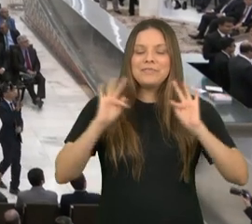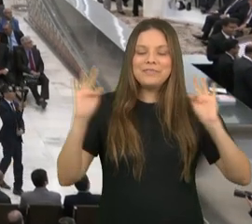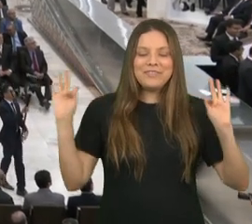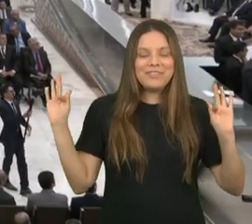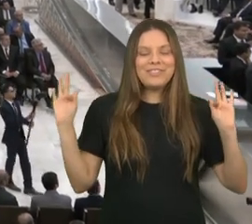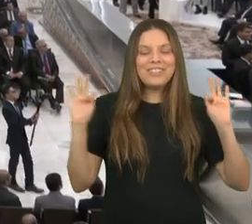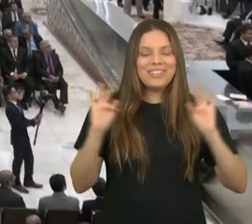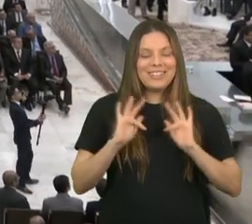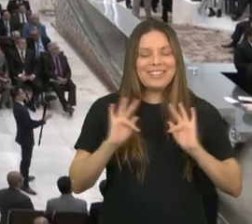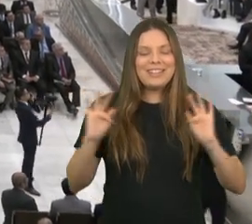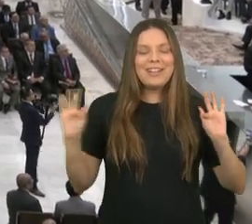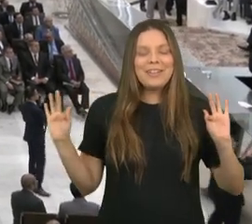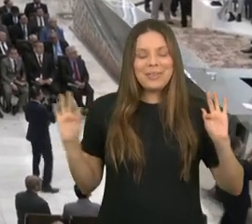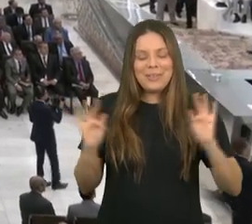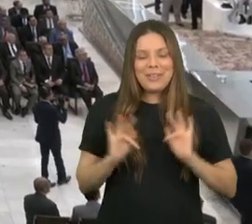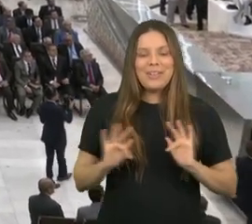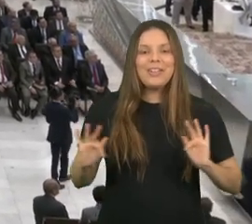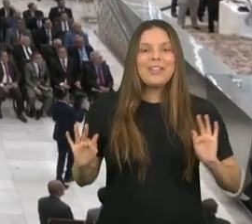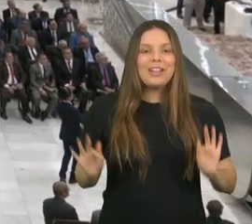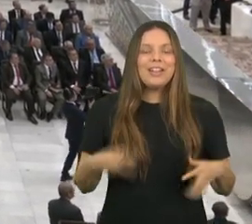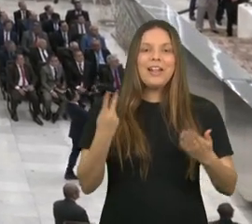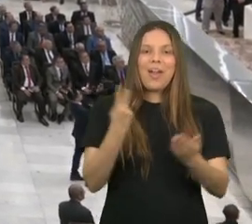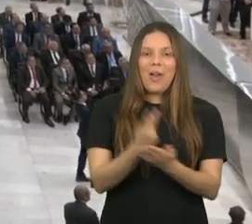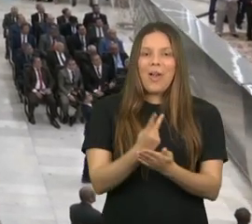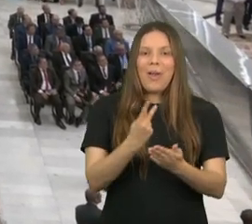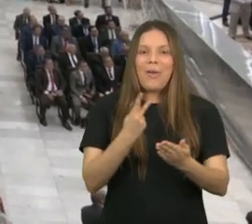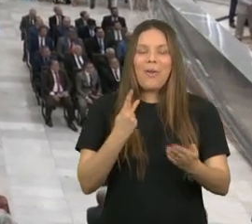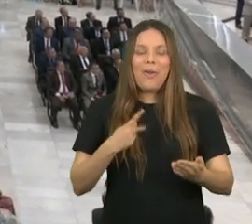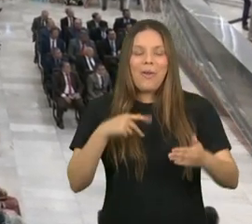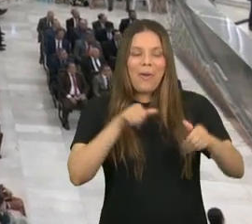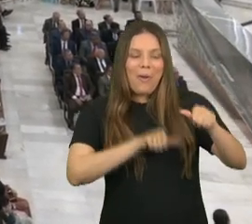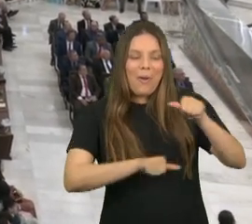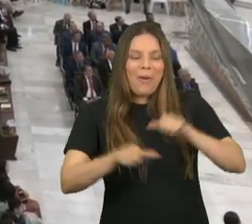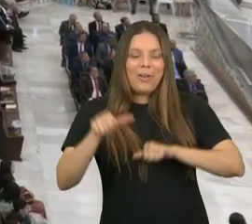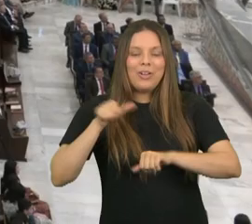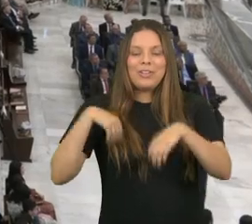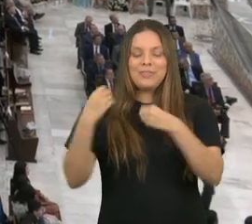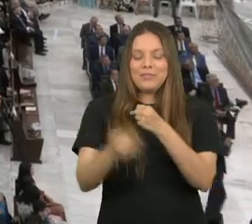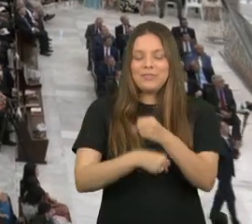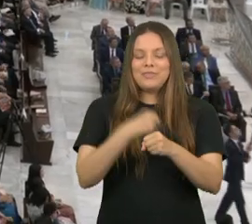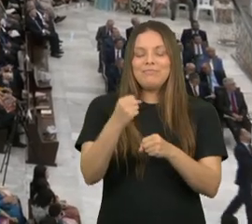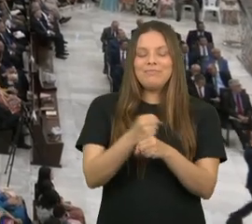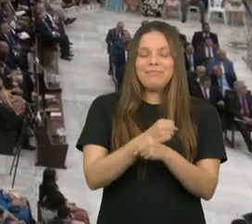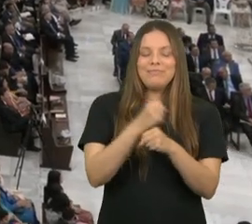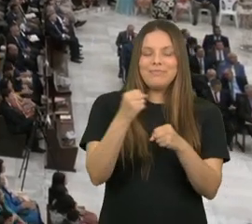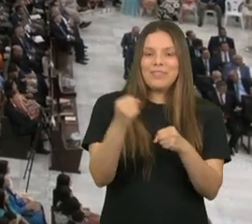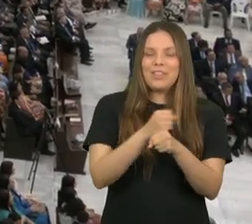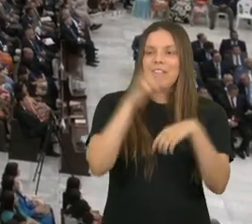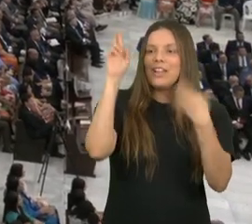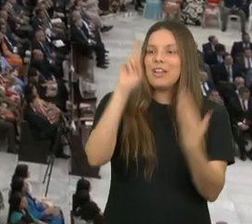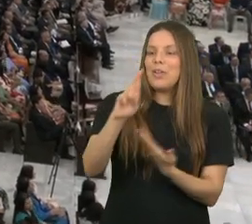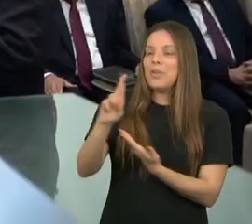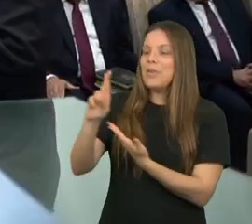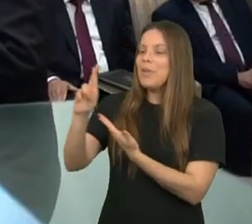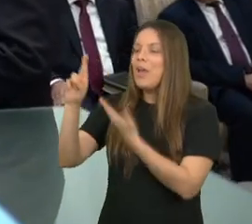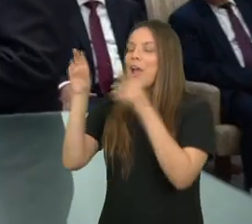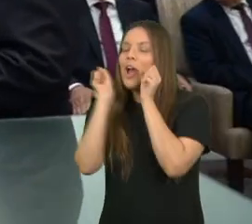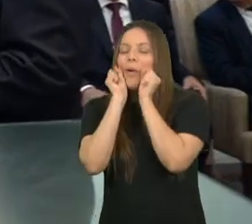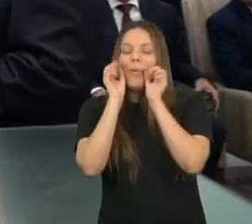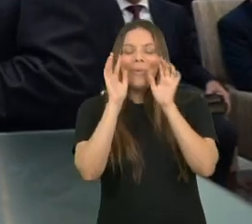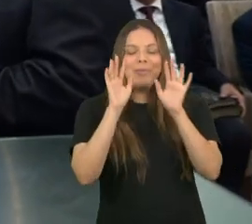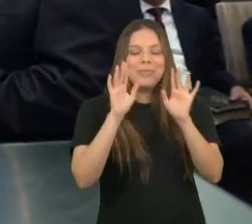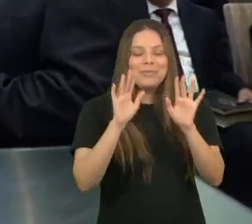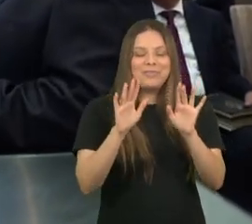feliz, que lo cumpla feliz. Que el Señor te